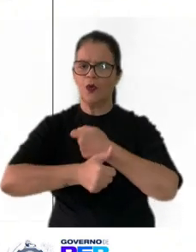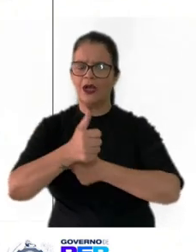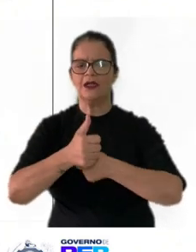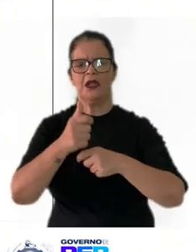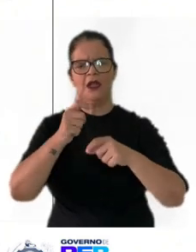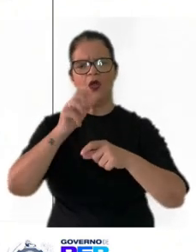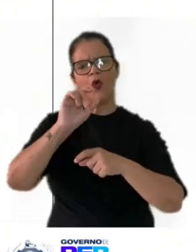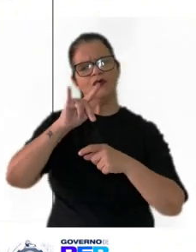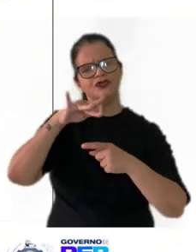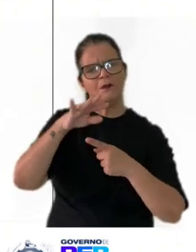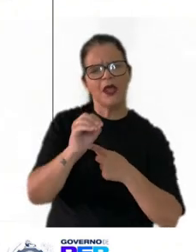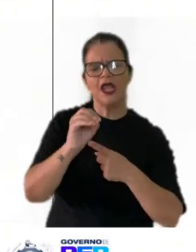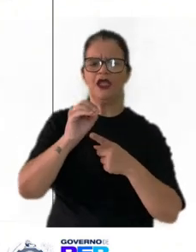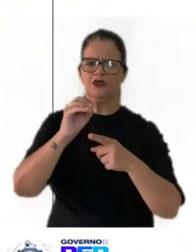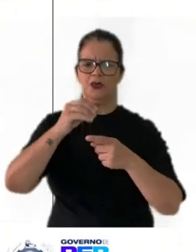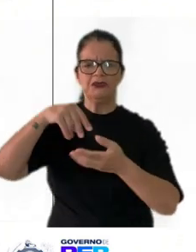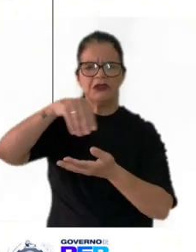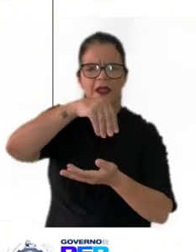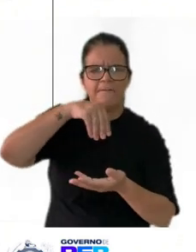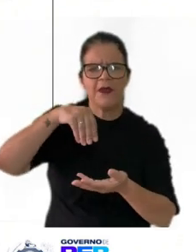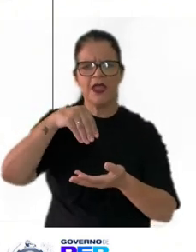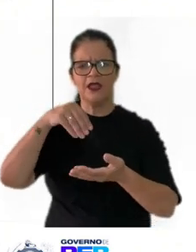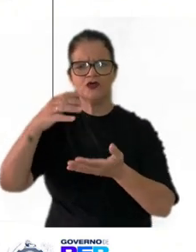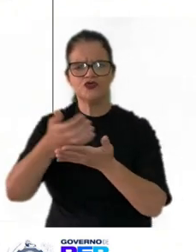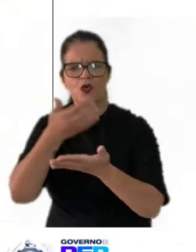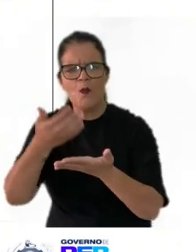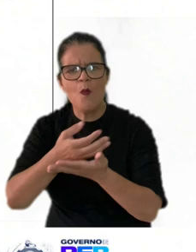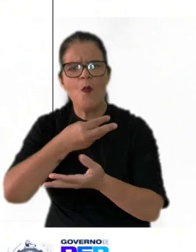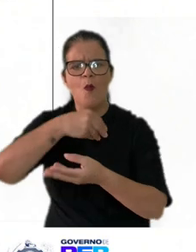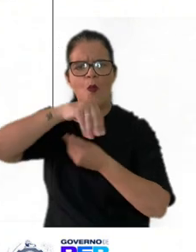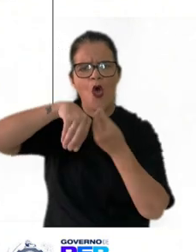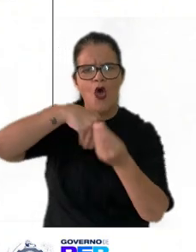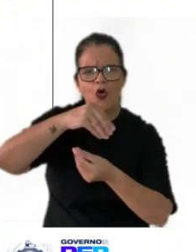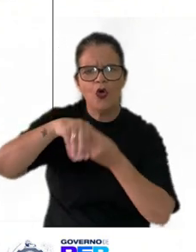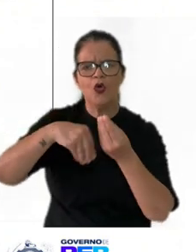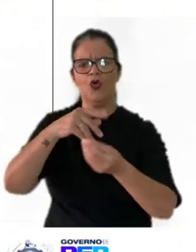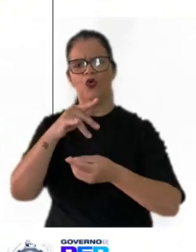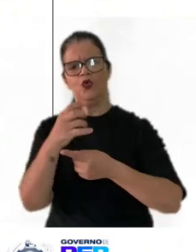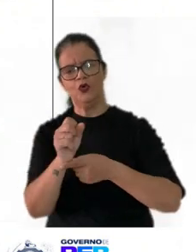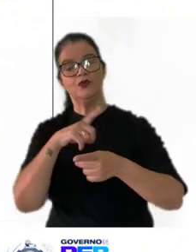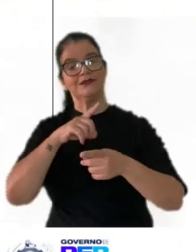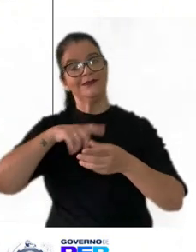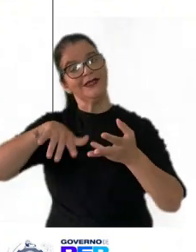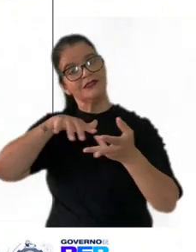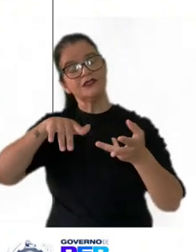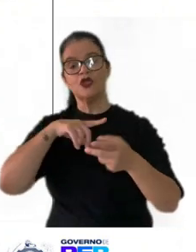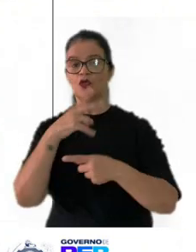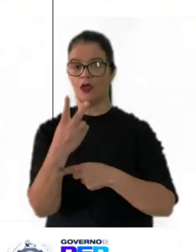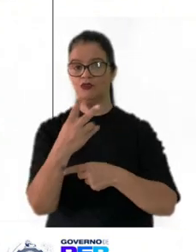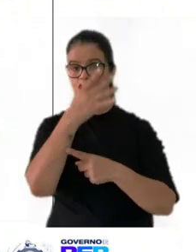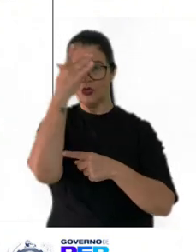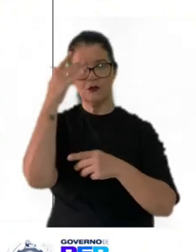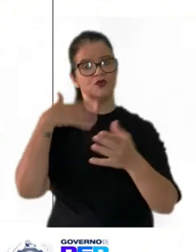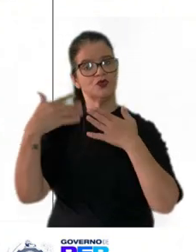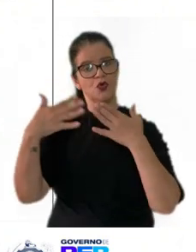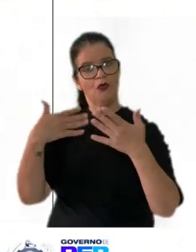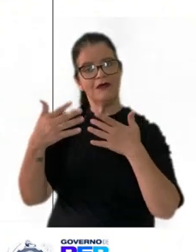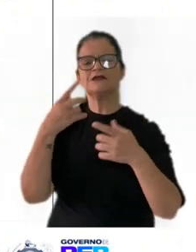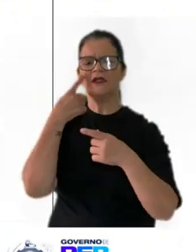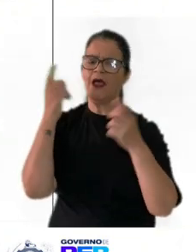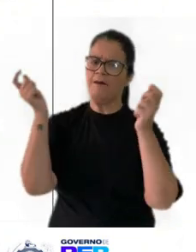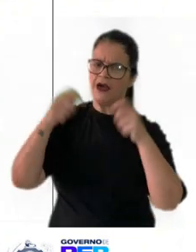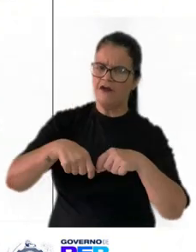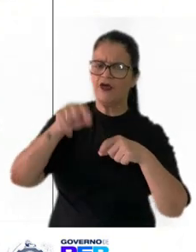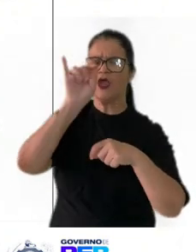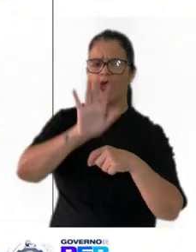temperos dos molhos né e aqui nesse setor tá a gente tem duas pessoas conversando dá pra ver também pela imagem que